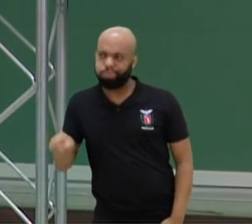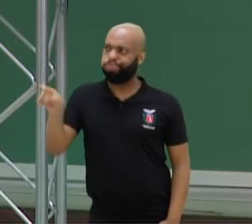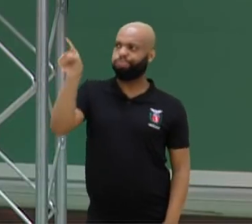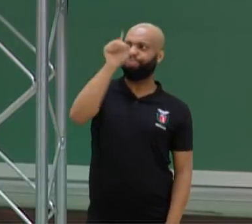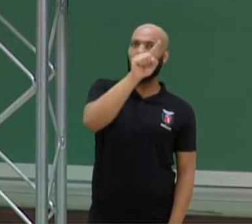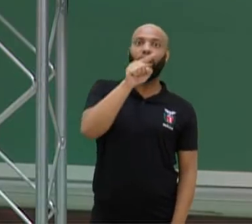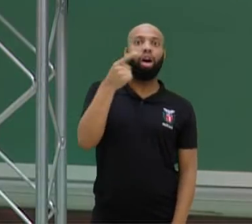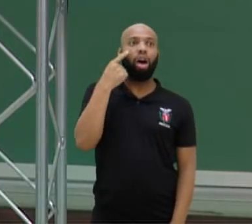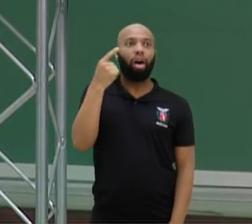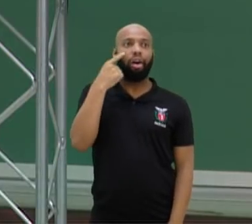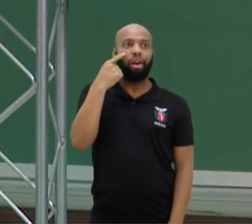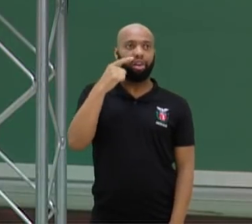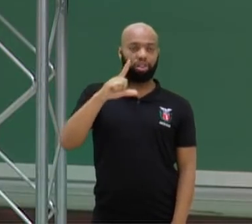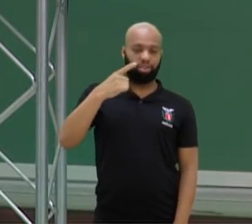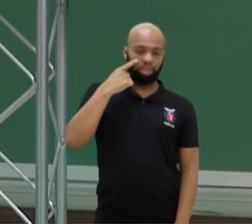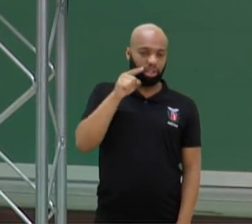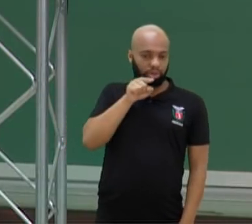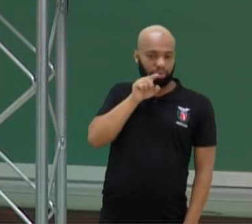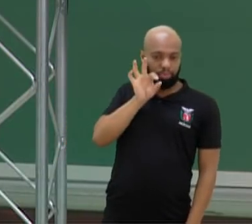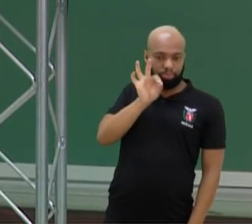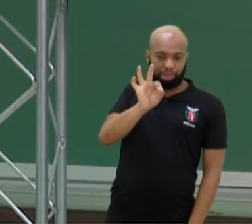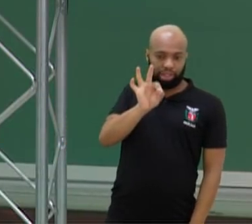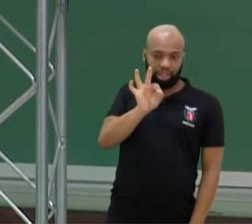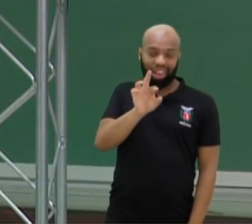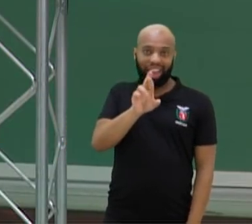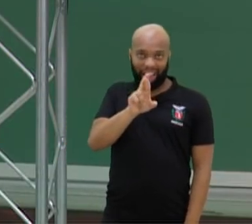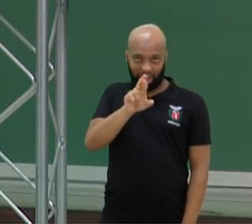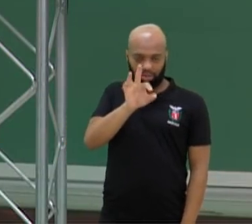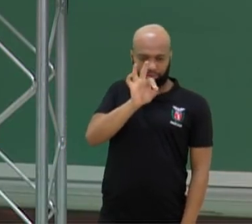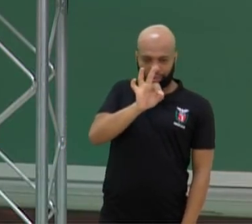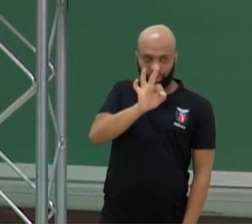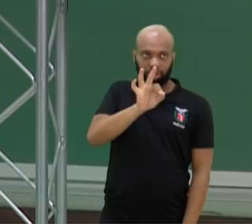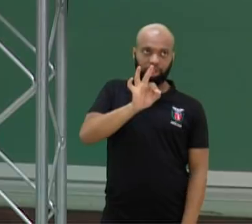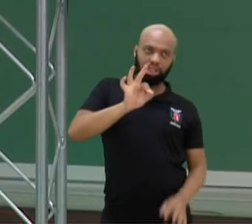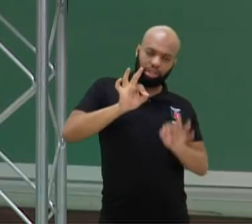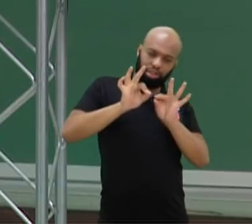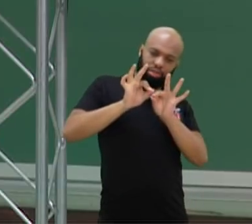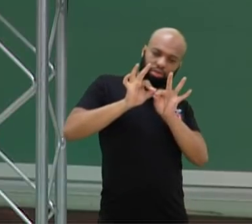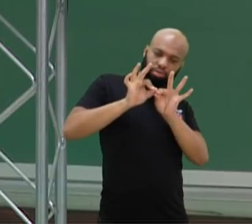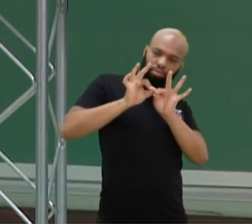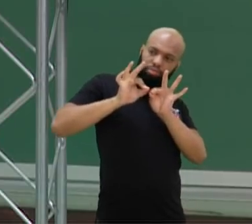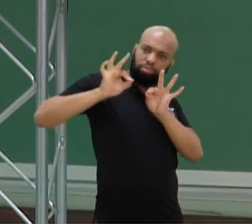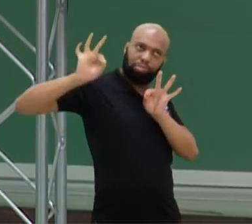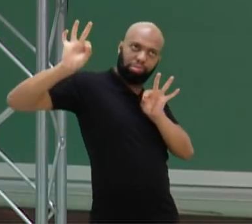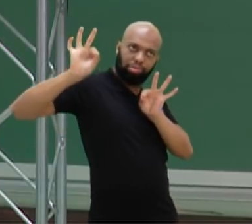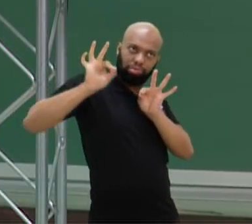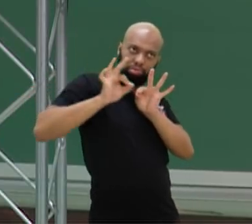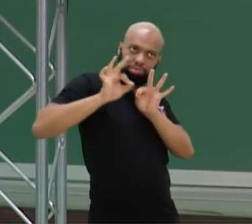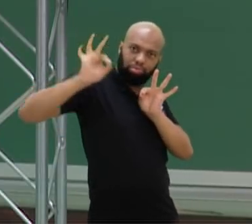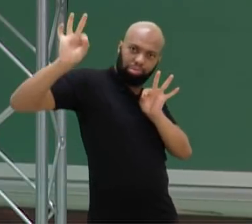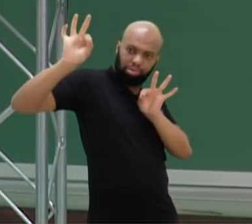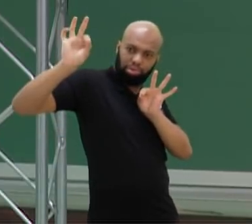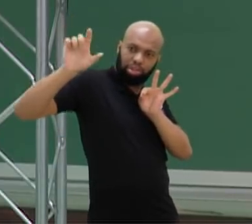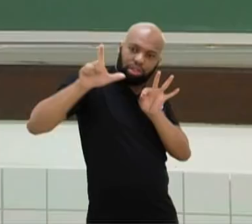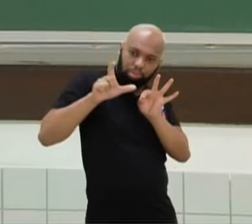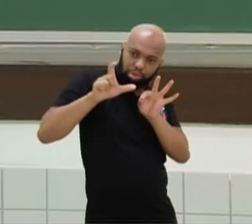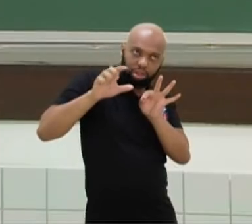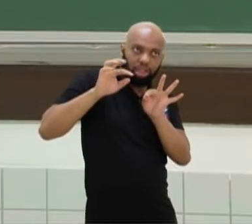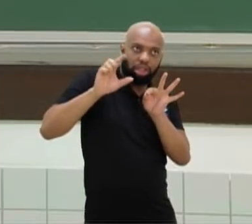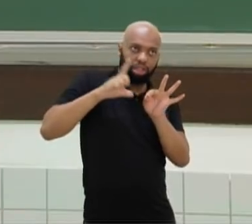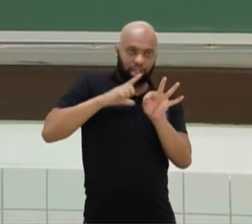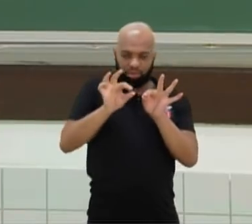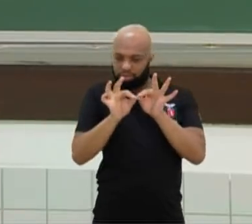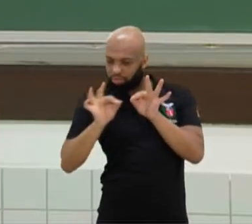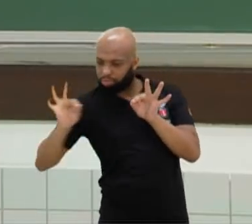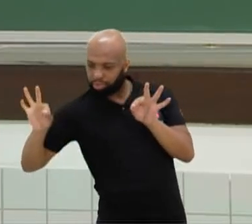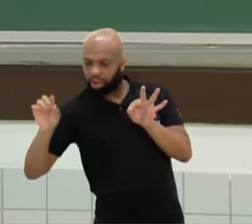perceberem a projeção deste raio, se você prolongar esse segmento e encontrar com aqui essas diferenças que eu falei, você terá um triângulo